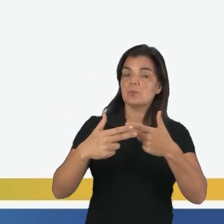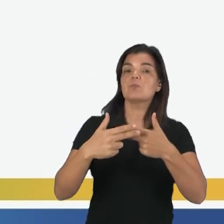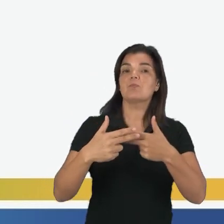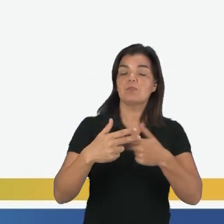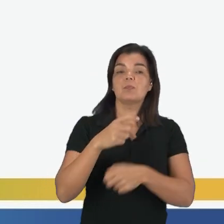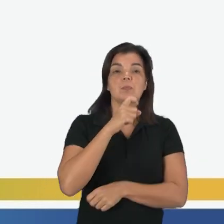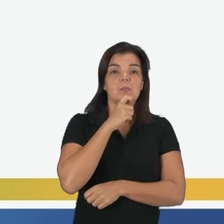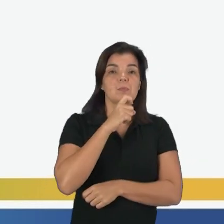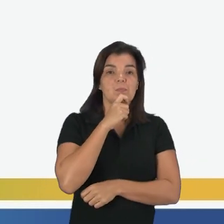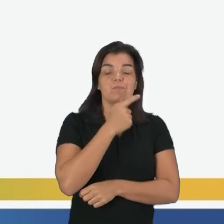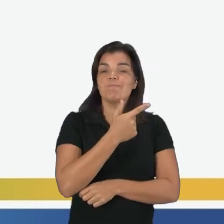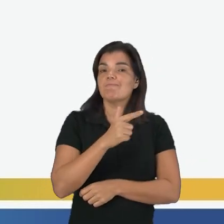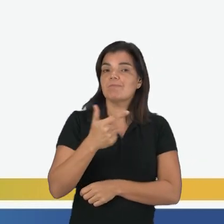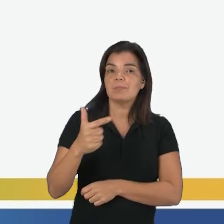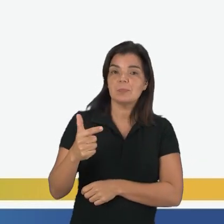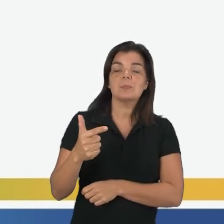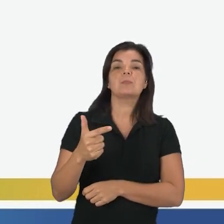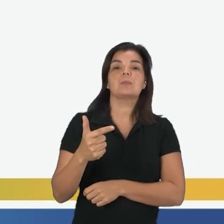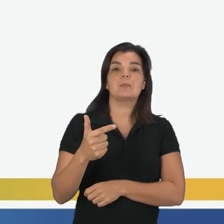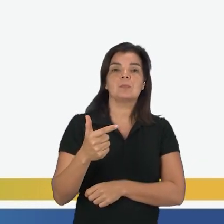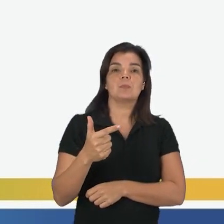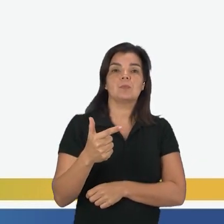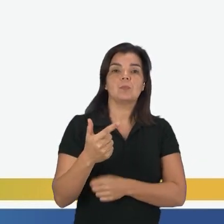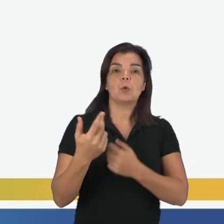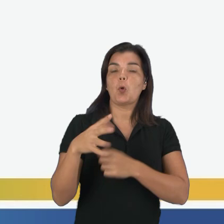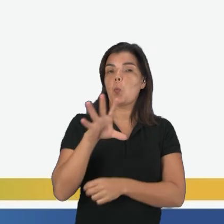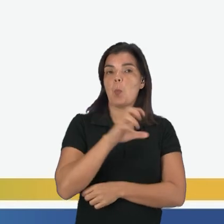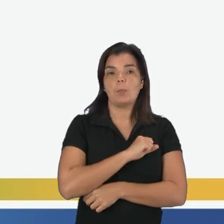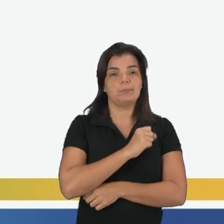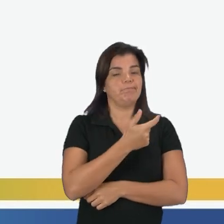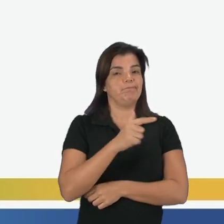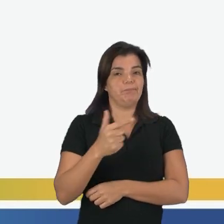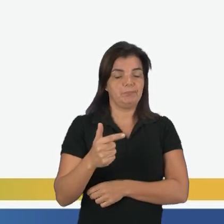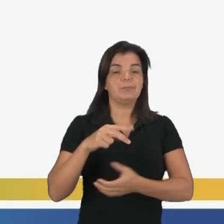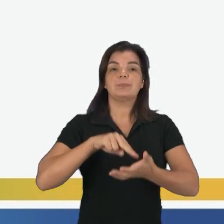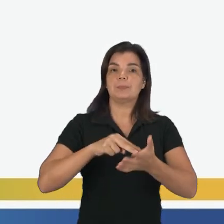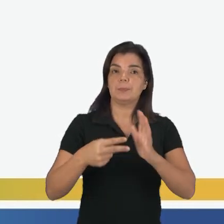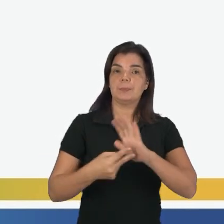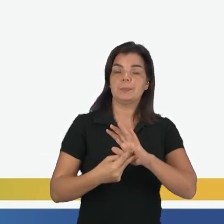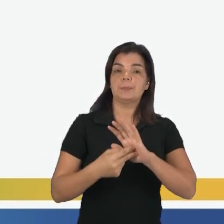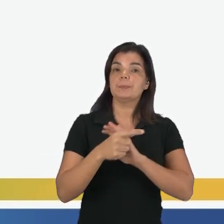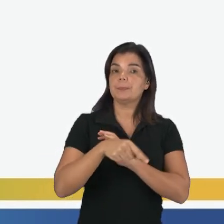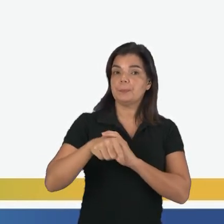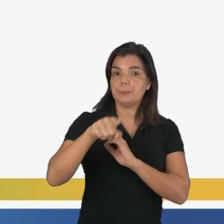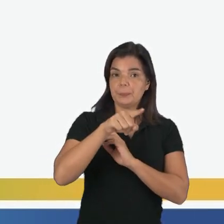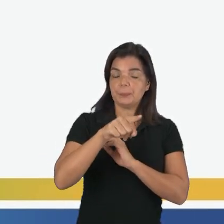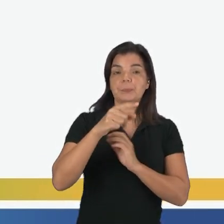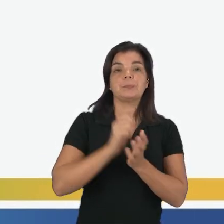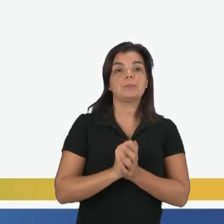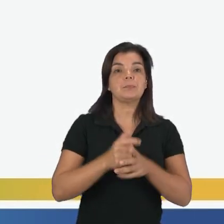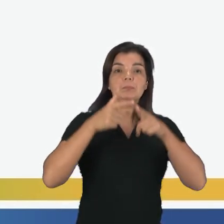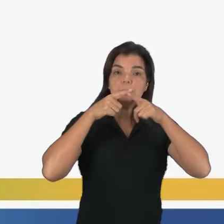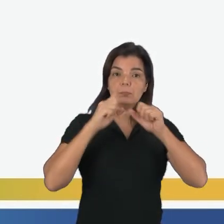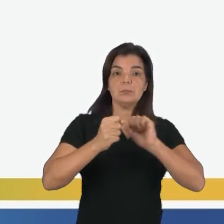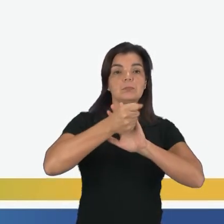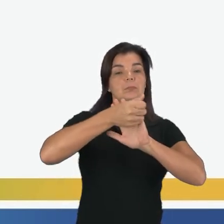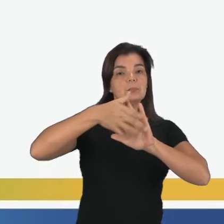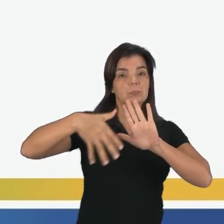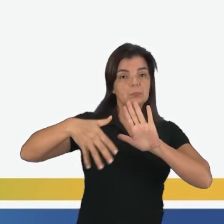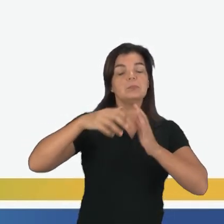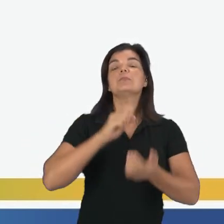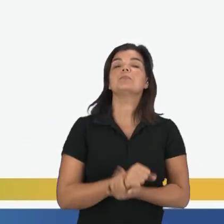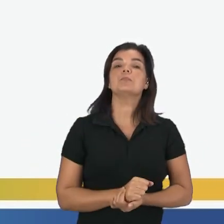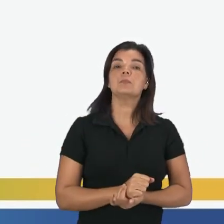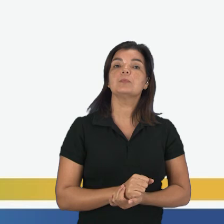está frio, não está com muito amor. É o significado. Então, as figuras de linguagem,